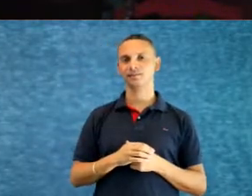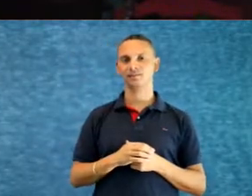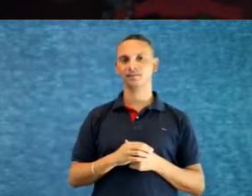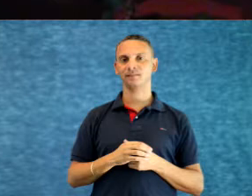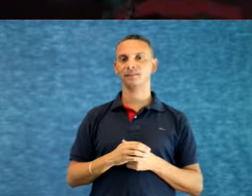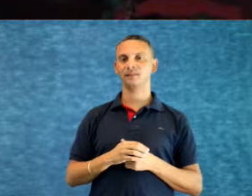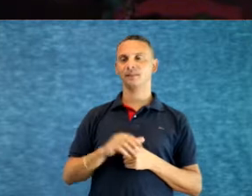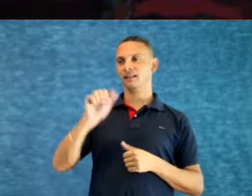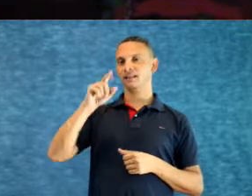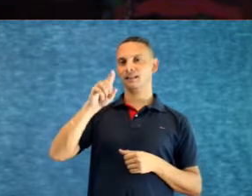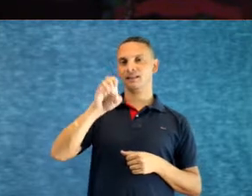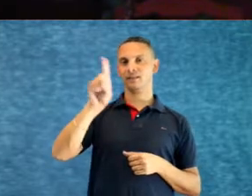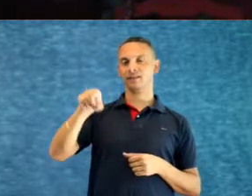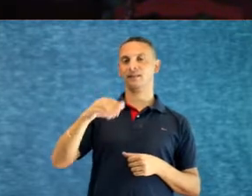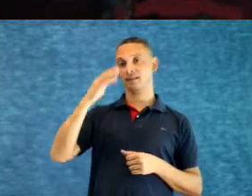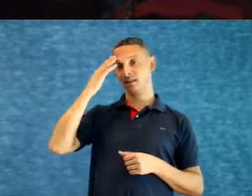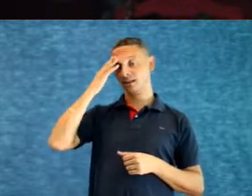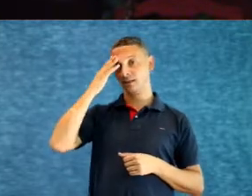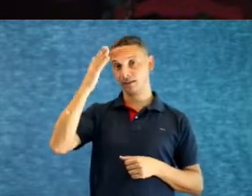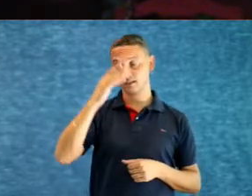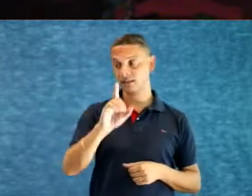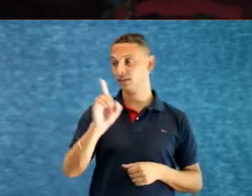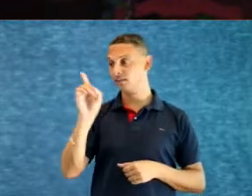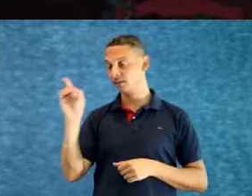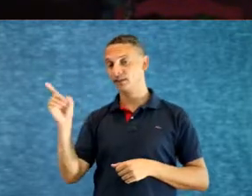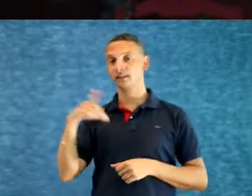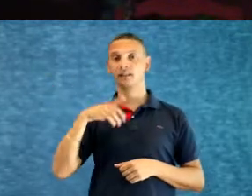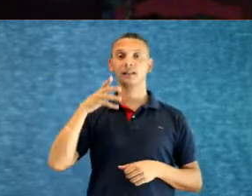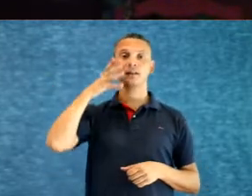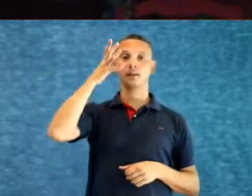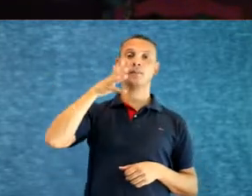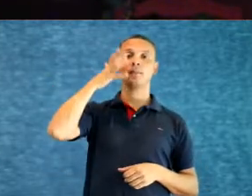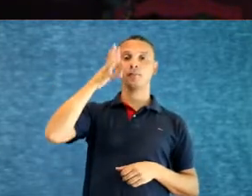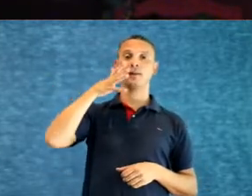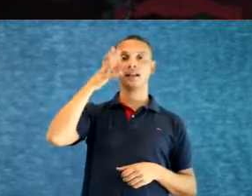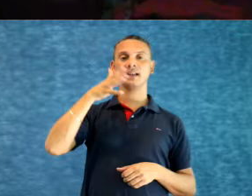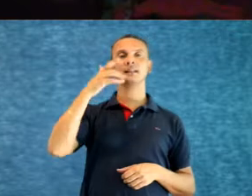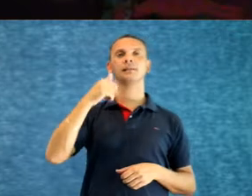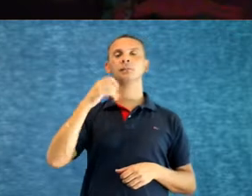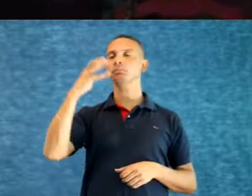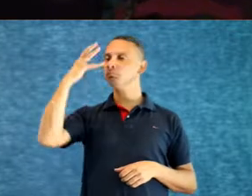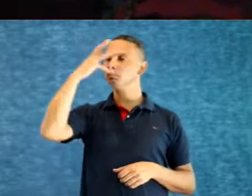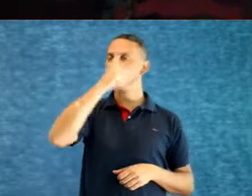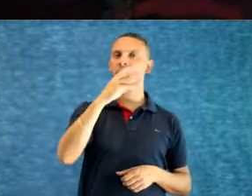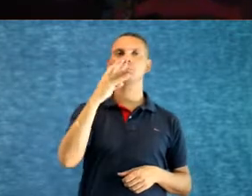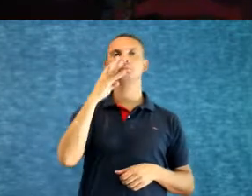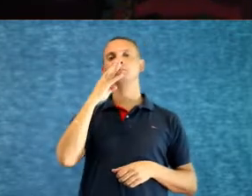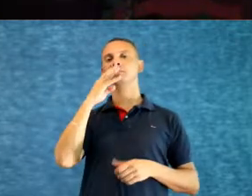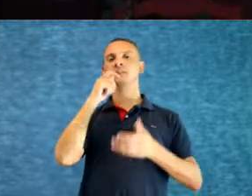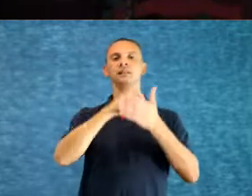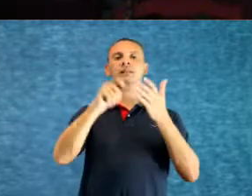sobre escritores e escritoras que ela lia, que talvez tenham inspirado ela, não